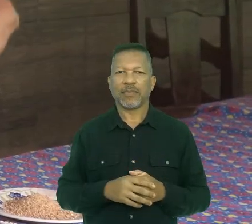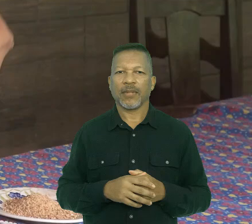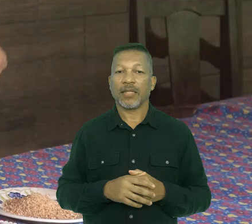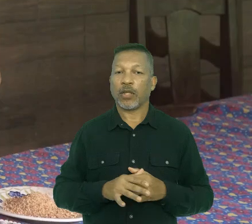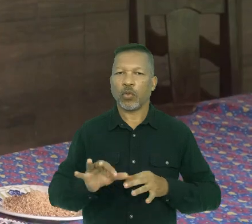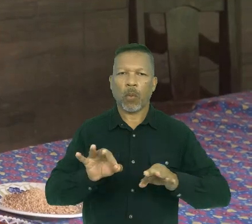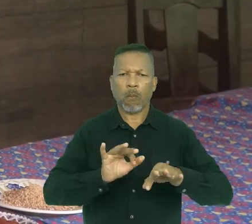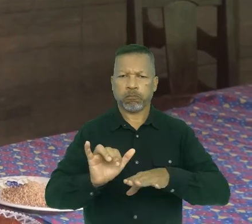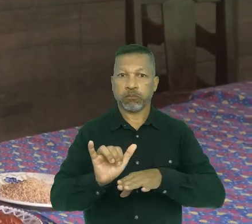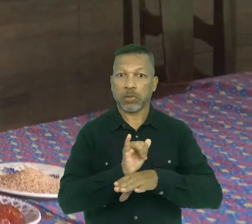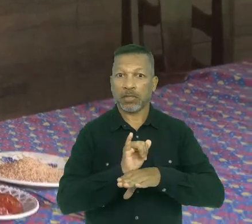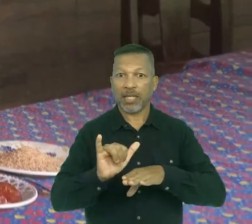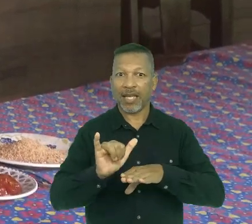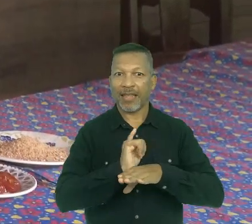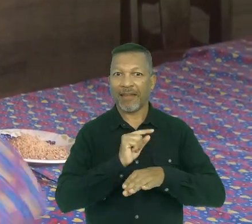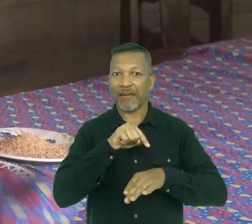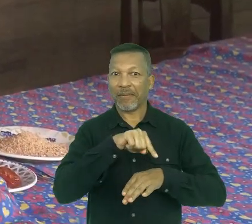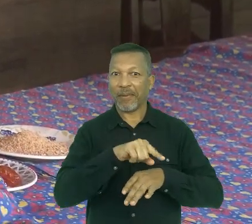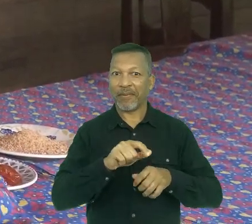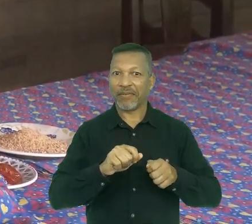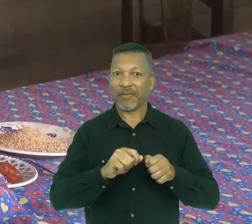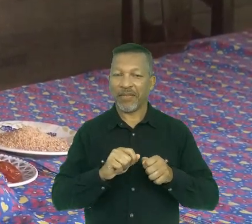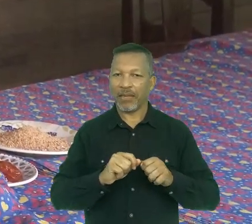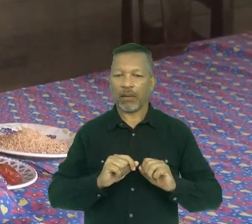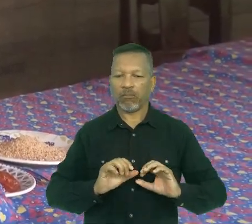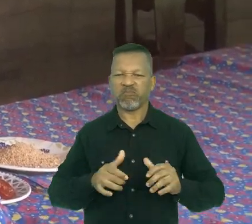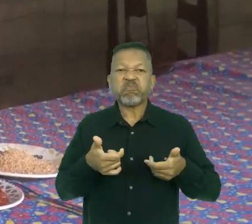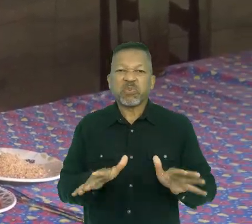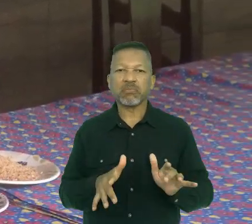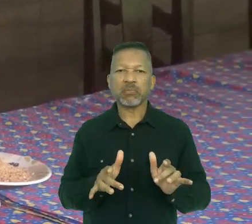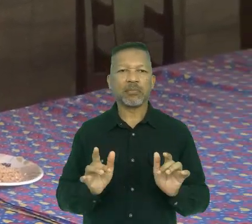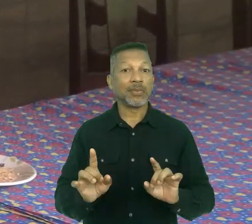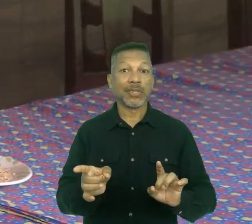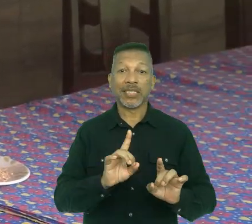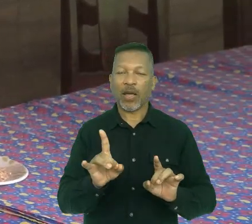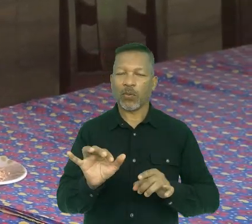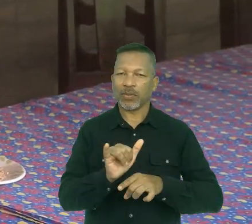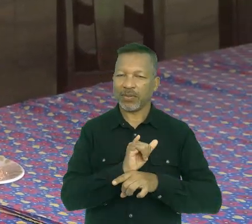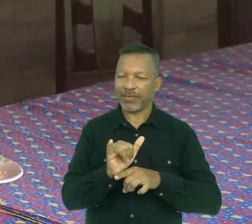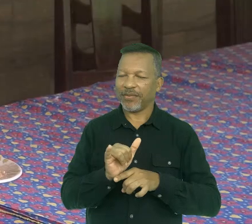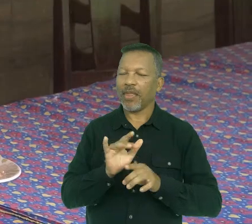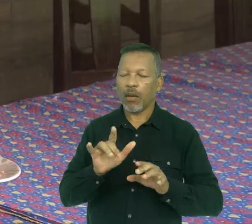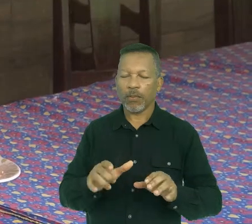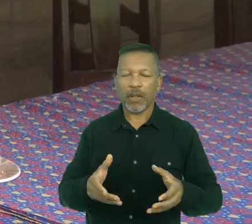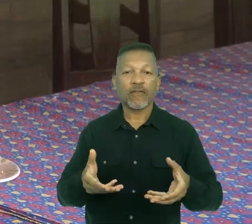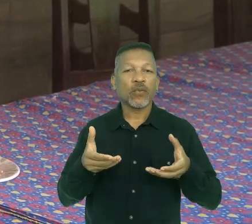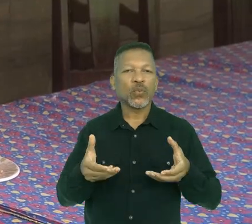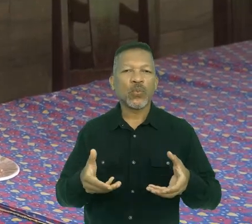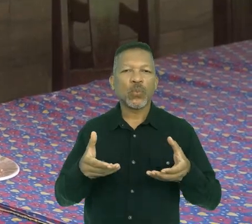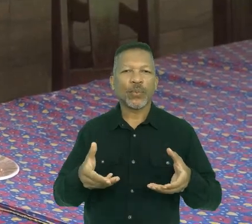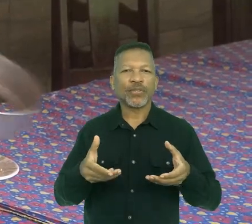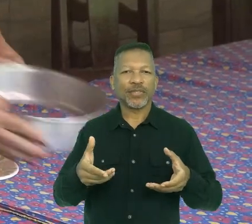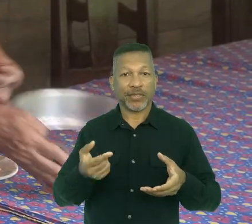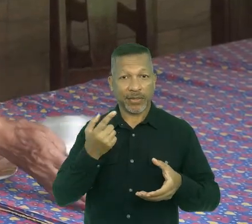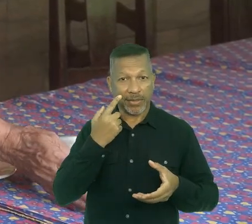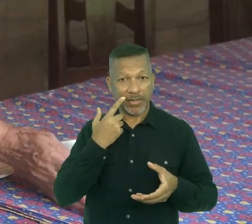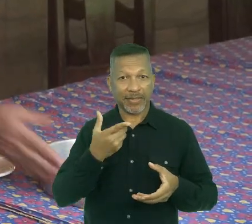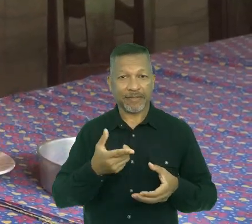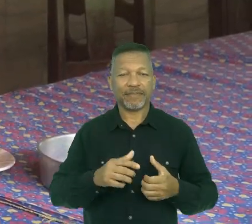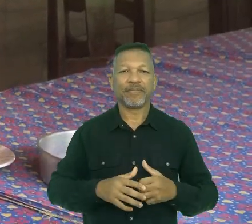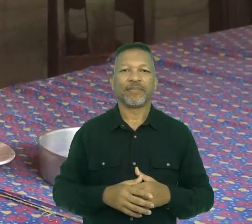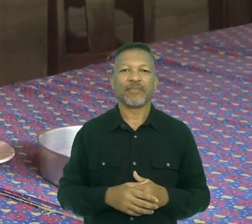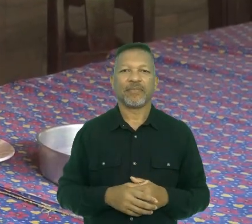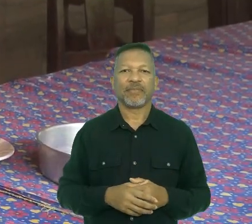Tem toda uma performance, né, também. Não é de qualquer jeito, né, Não, Perpétua? é bom que ela fica bem soltinha aqui, né?